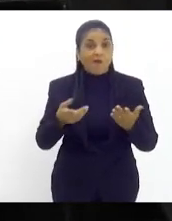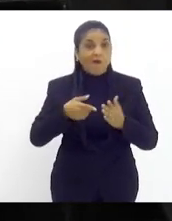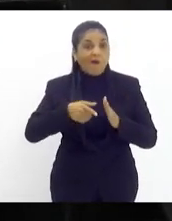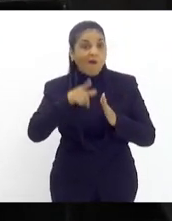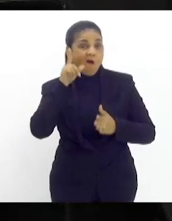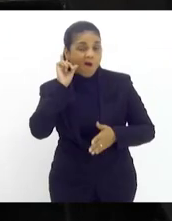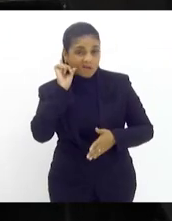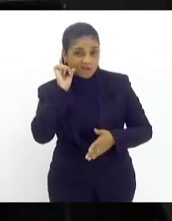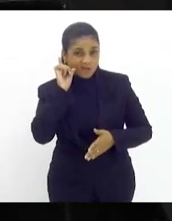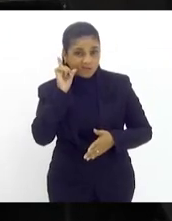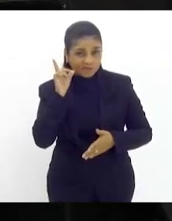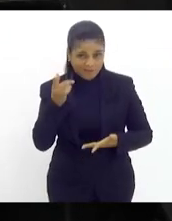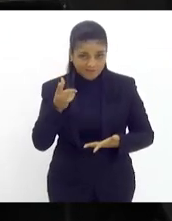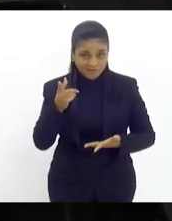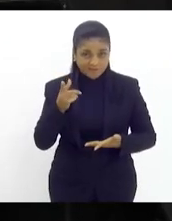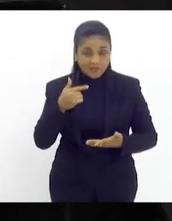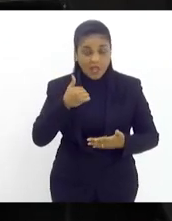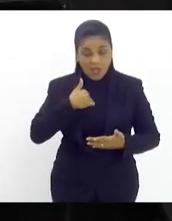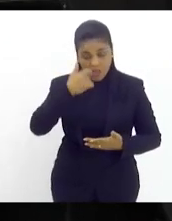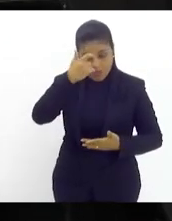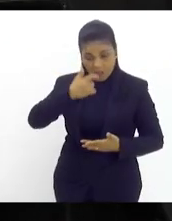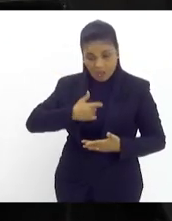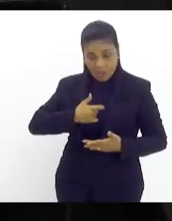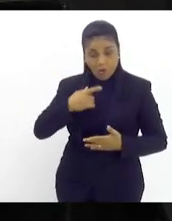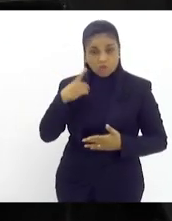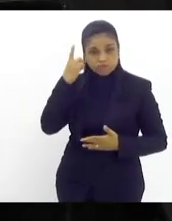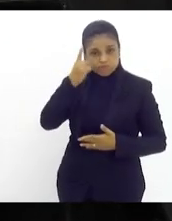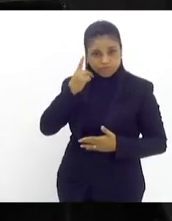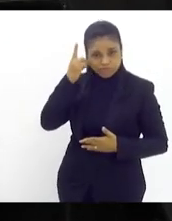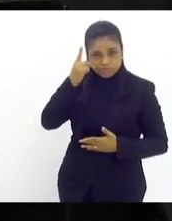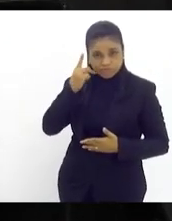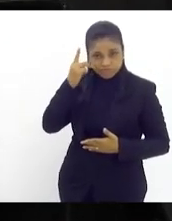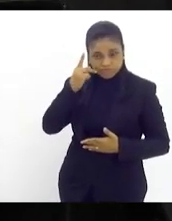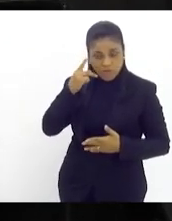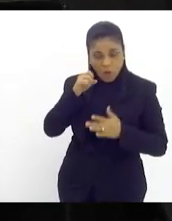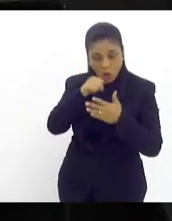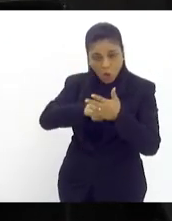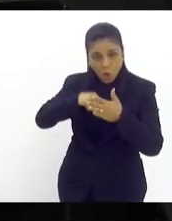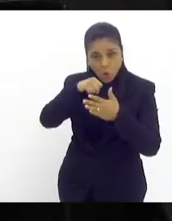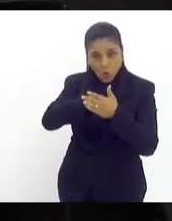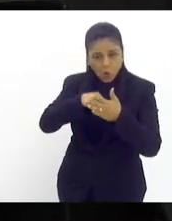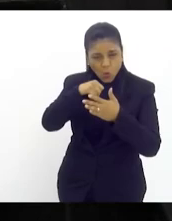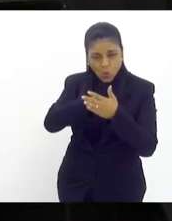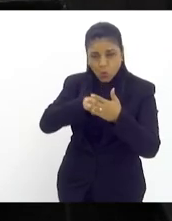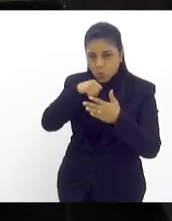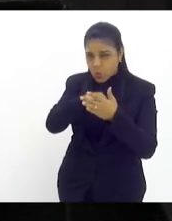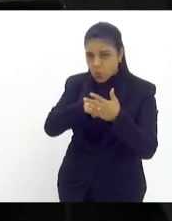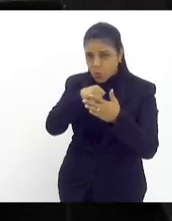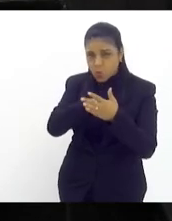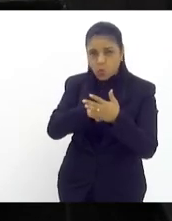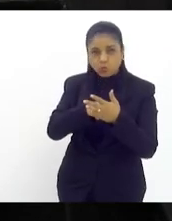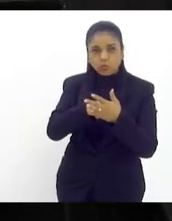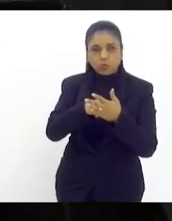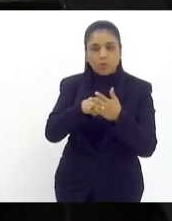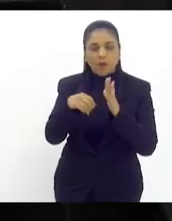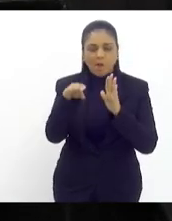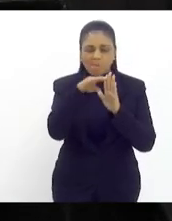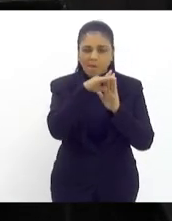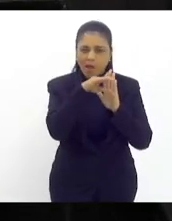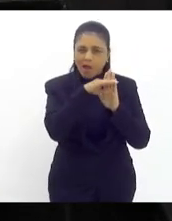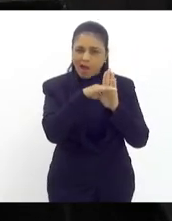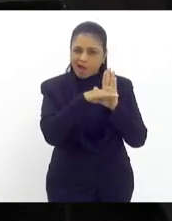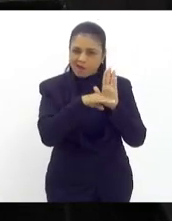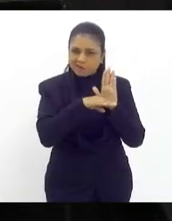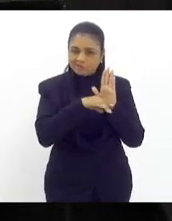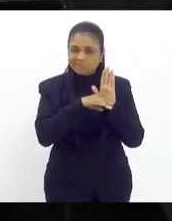ontem Inclusive eu enquanto parlamentar que luto incansavelmente por essa pauta